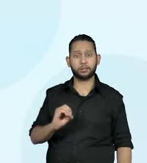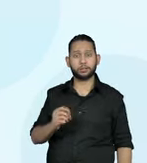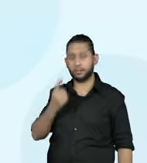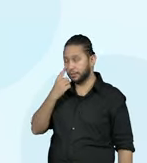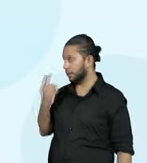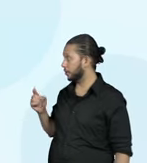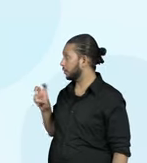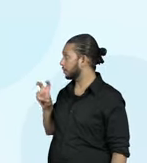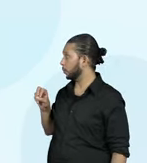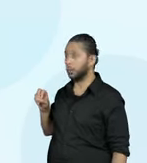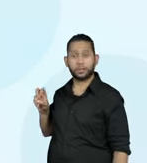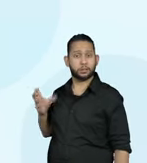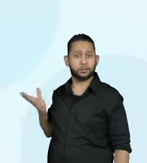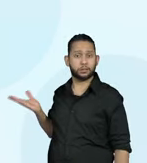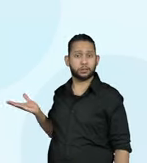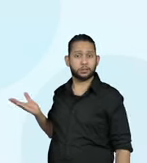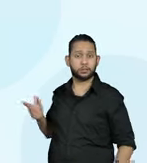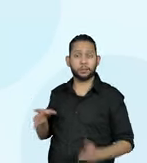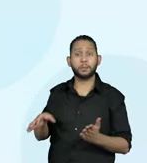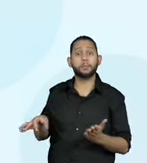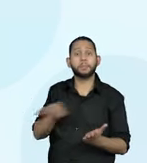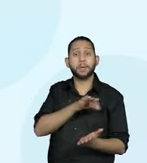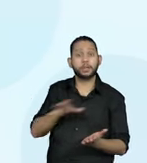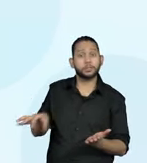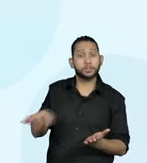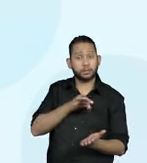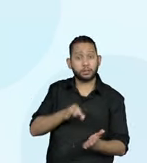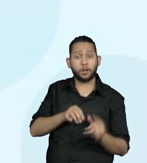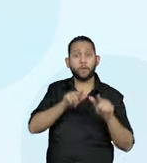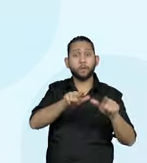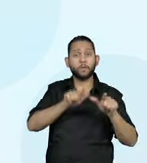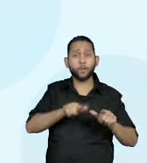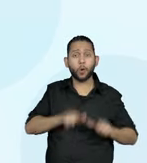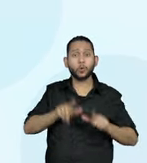10 primeiras páginas, nós temos 50